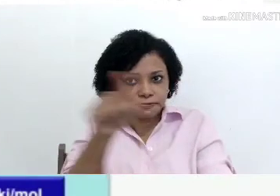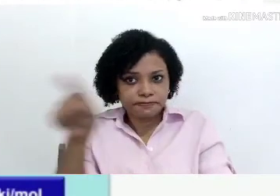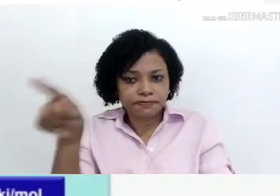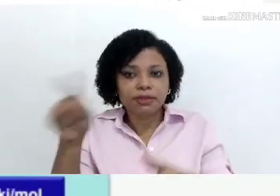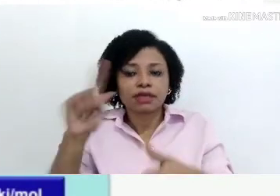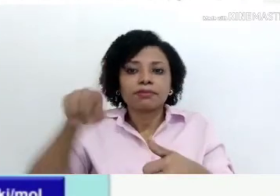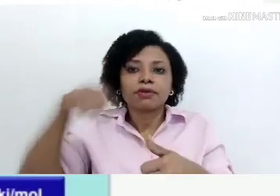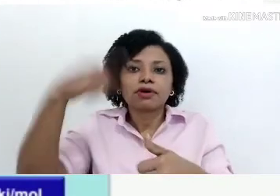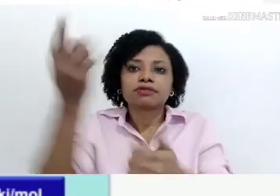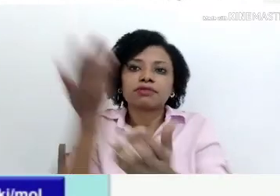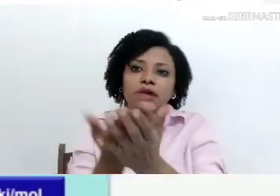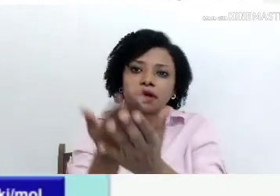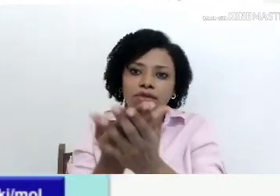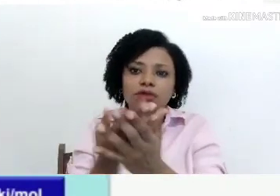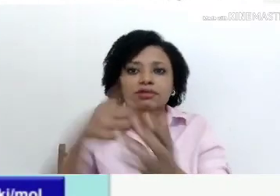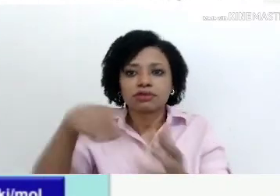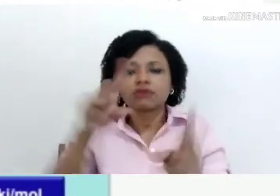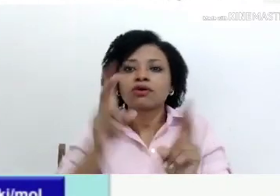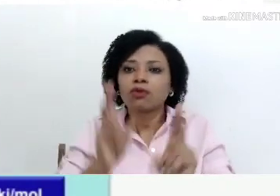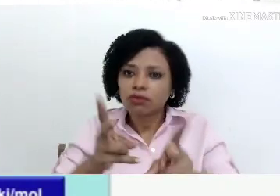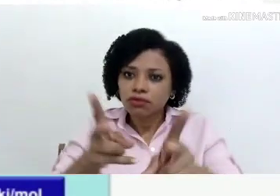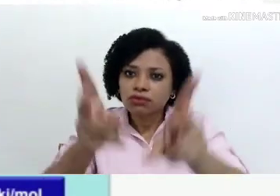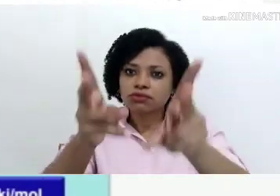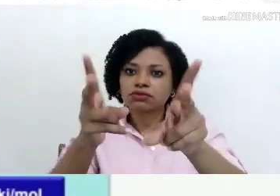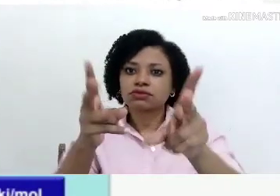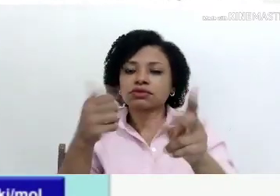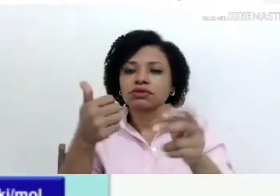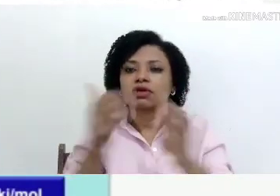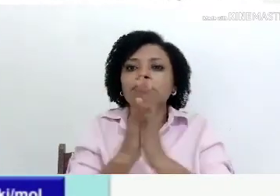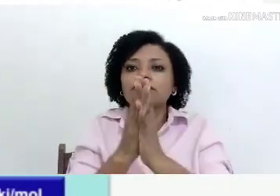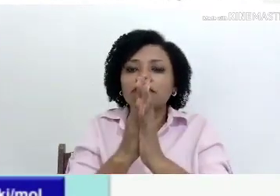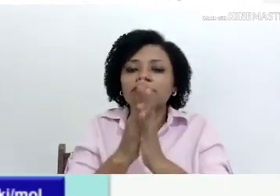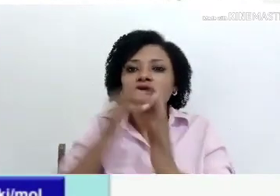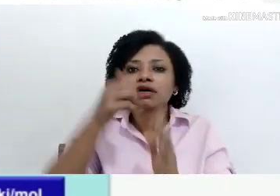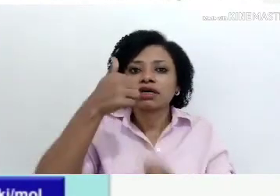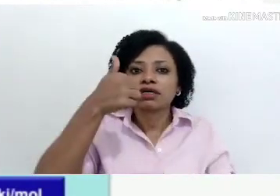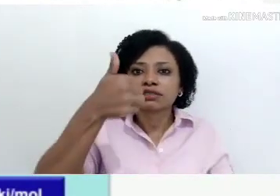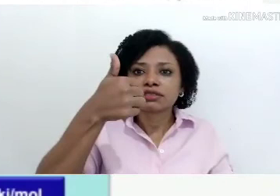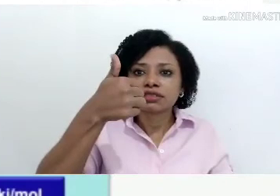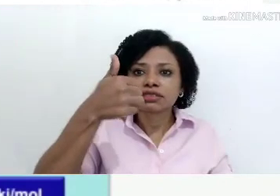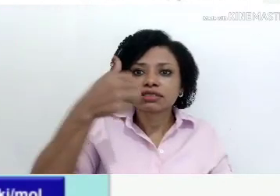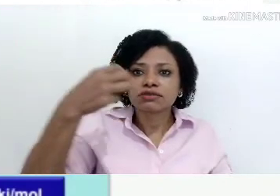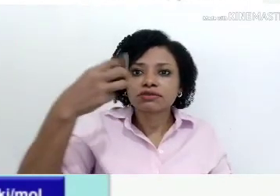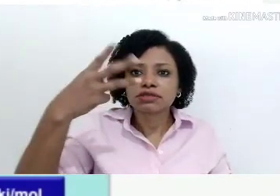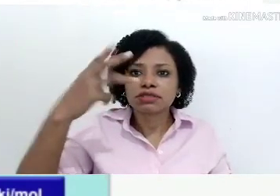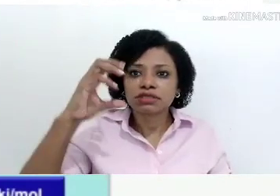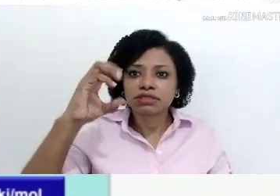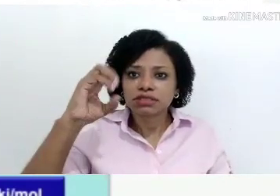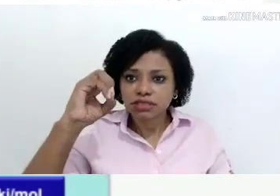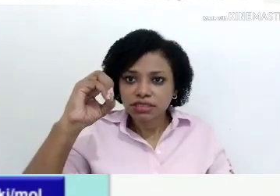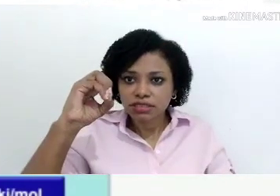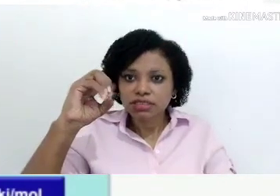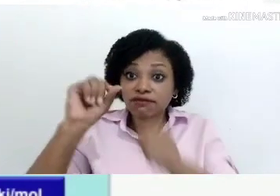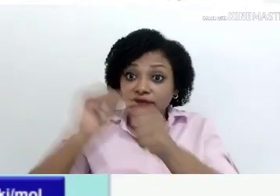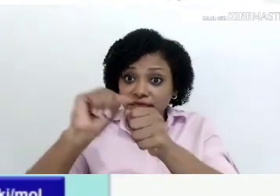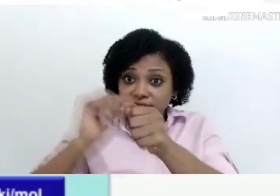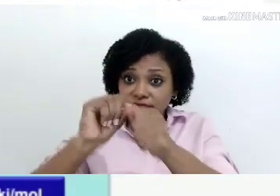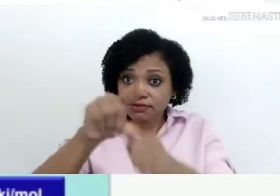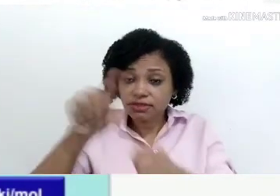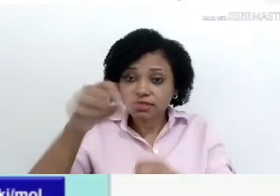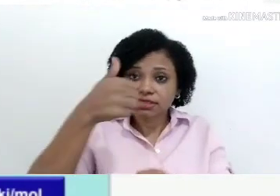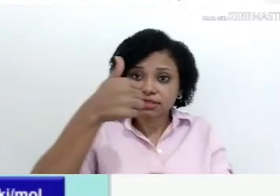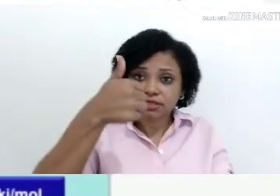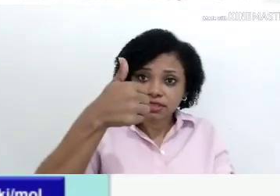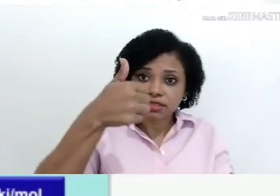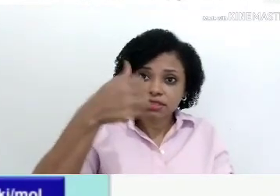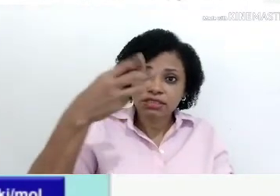gente continua. Eu quero que vocês também façam a página 130 do livro, tá? Façam a página 130 e eu quero só